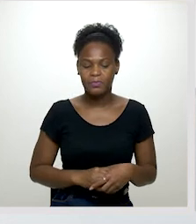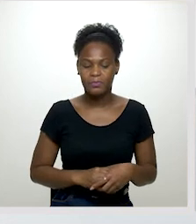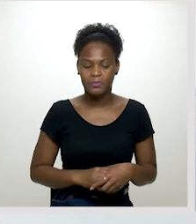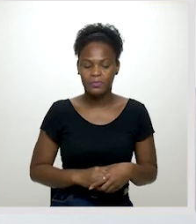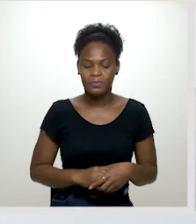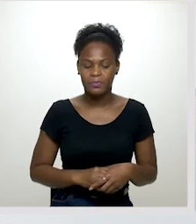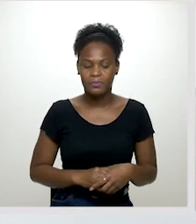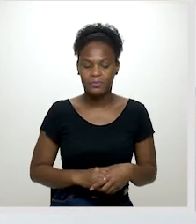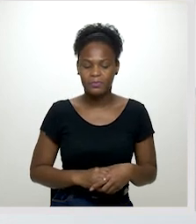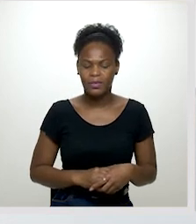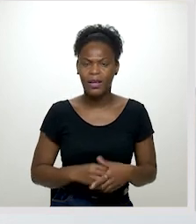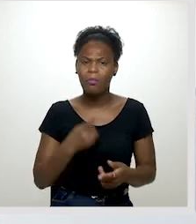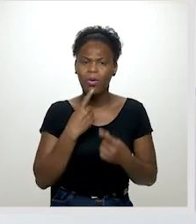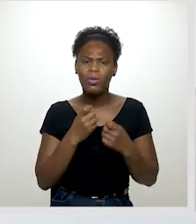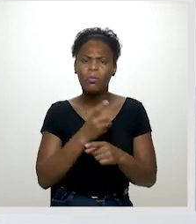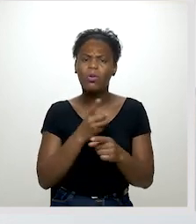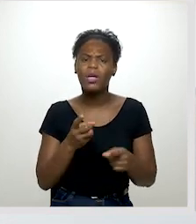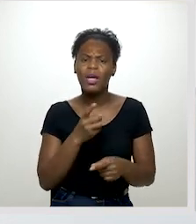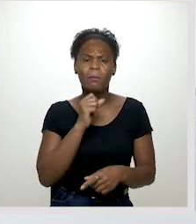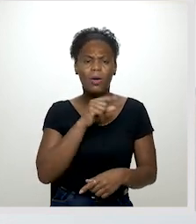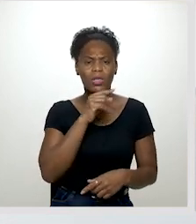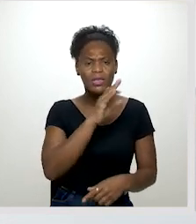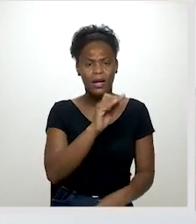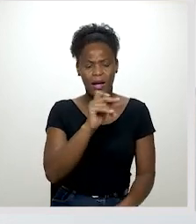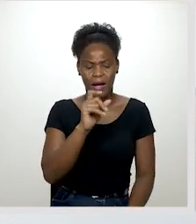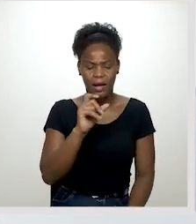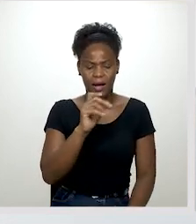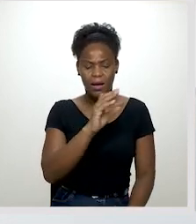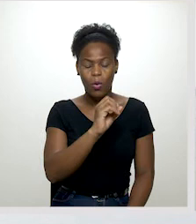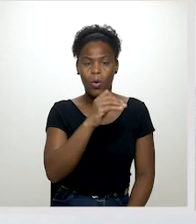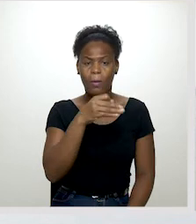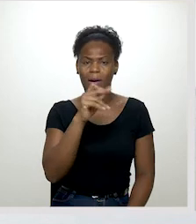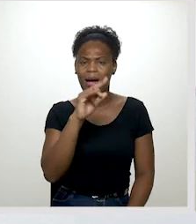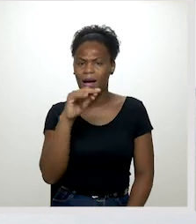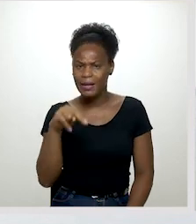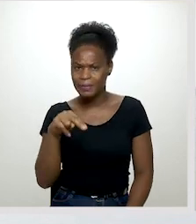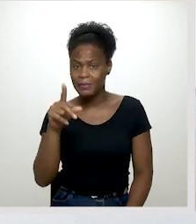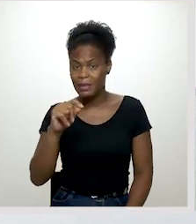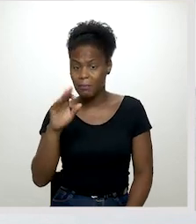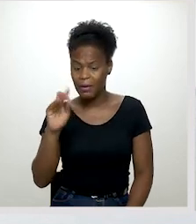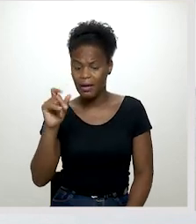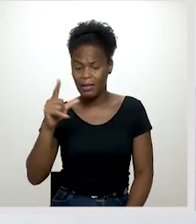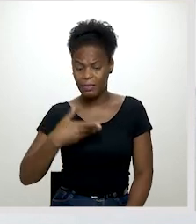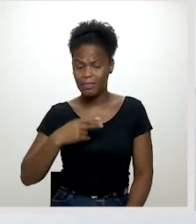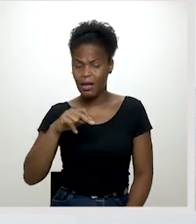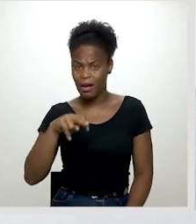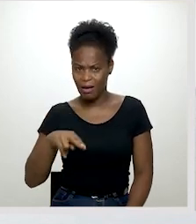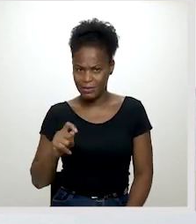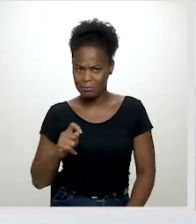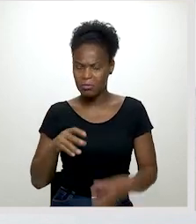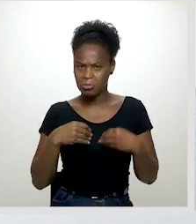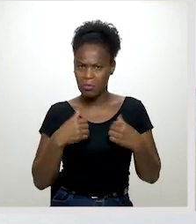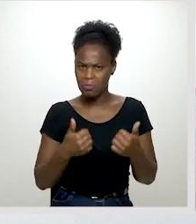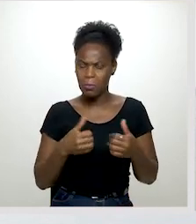por que a hipótese do Oparin e Haldane é bem aceita na comunidade